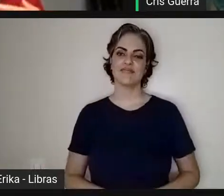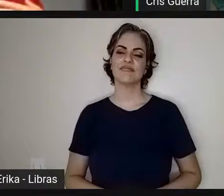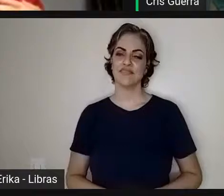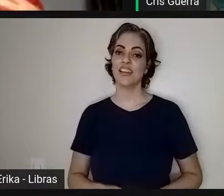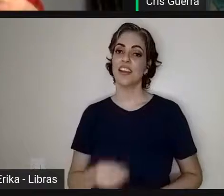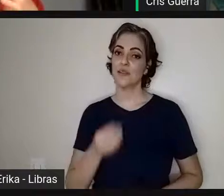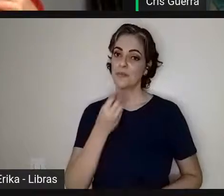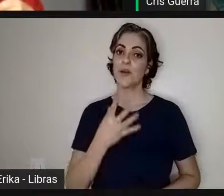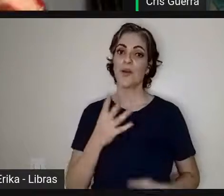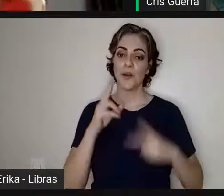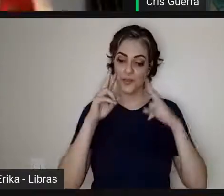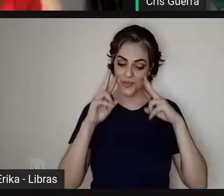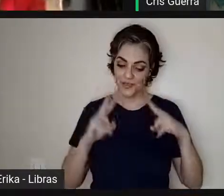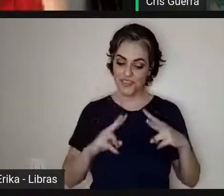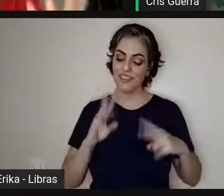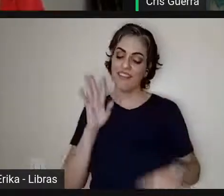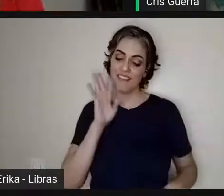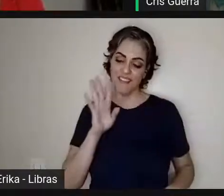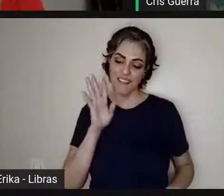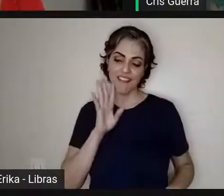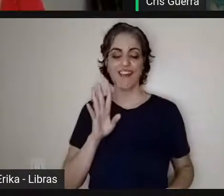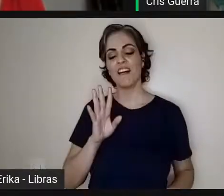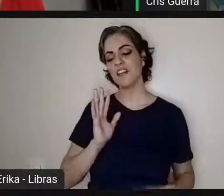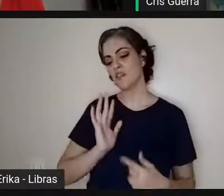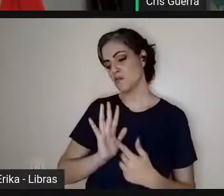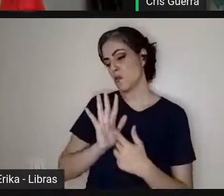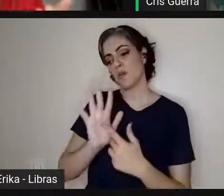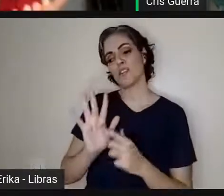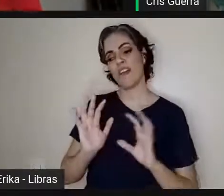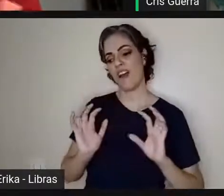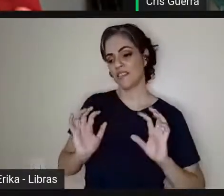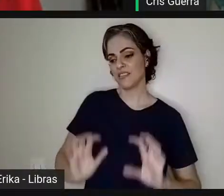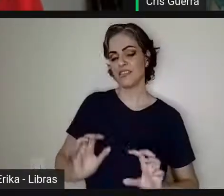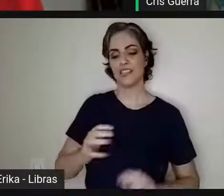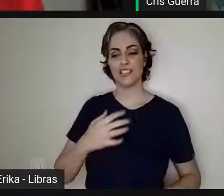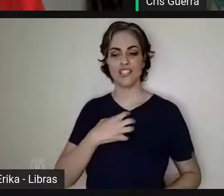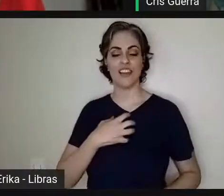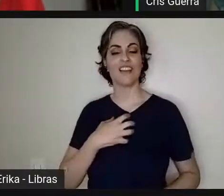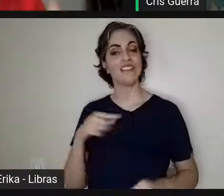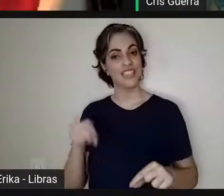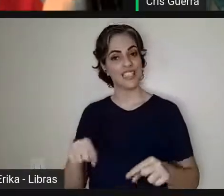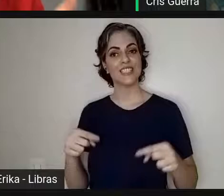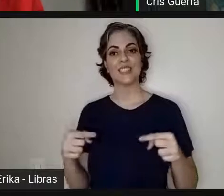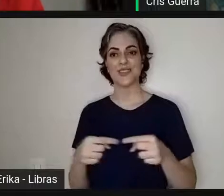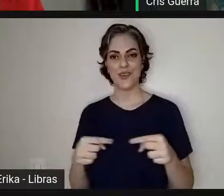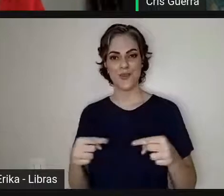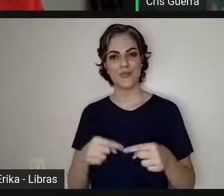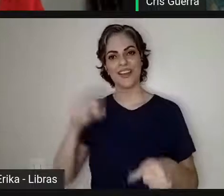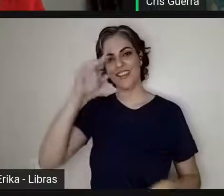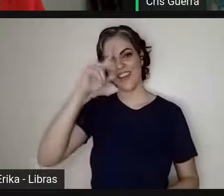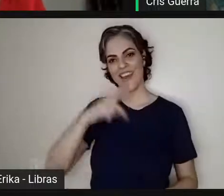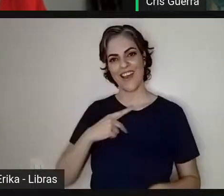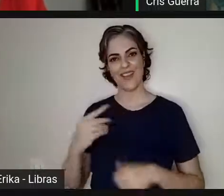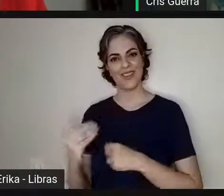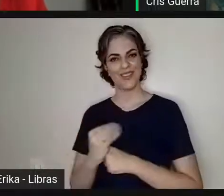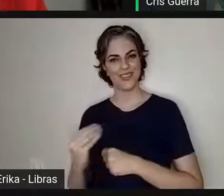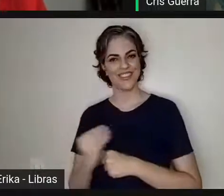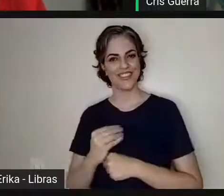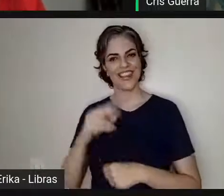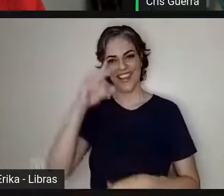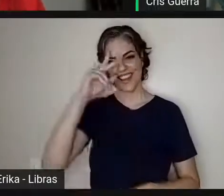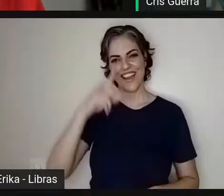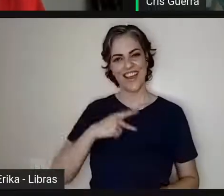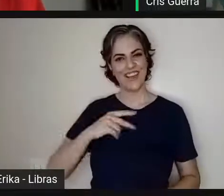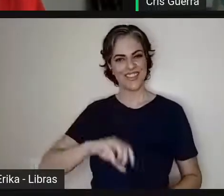em mim, e eu vou mostrar dessa forma, né? Que aí tem tudo a ver com autocuidado, tem tudo a ver com trabalhar a autoestima,